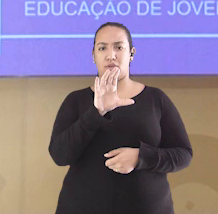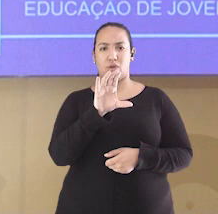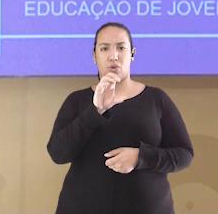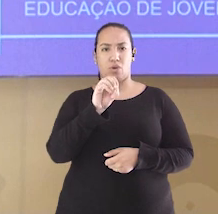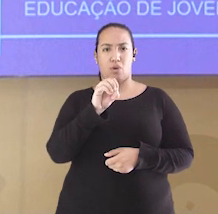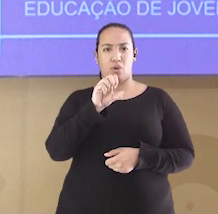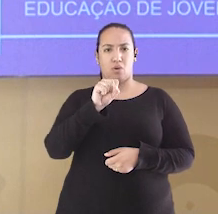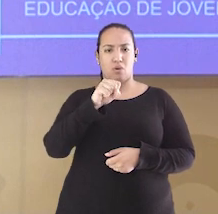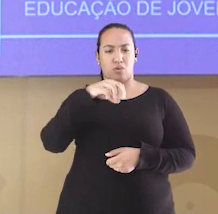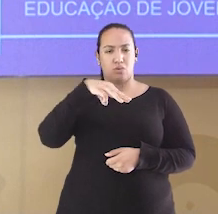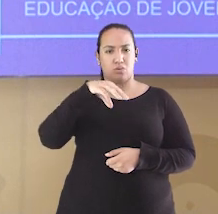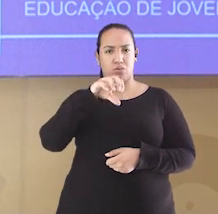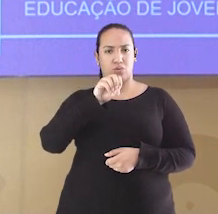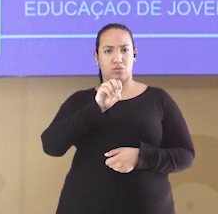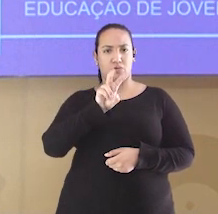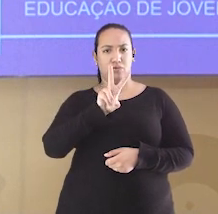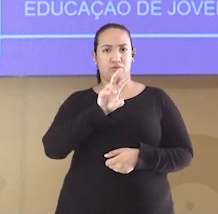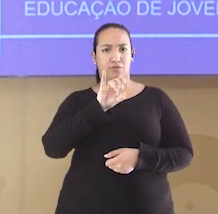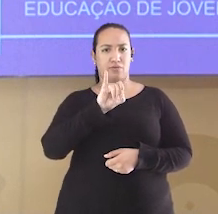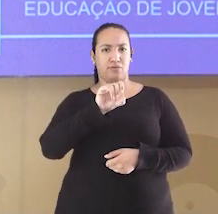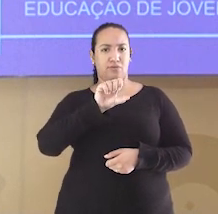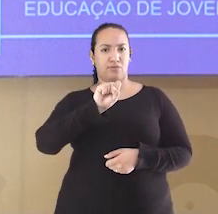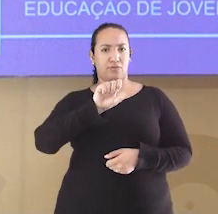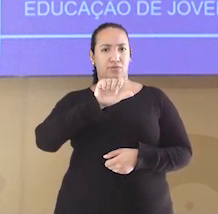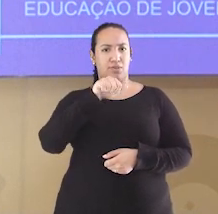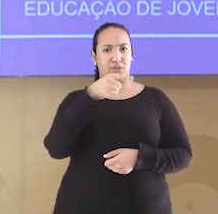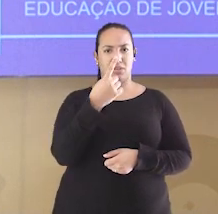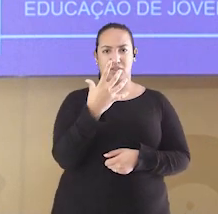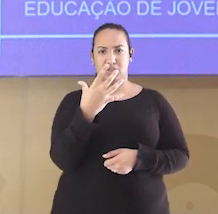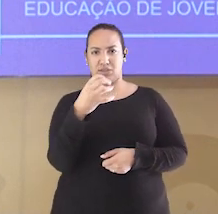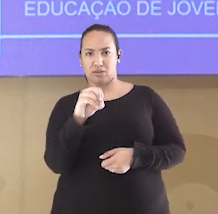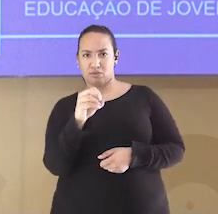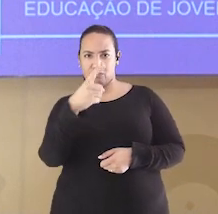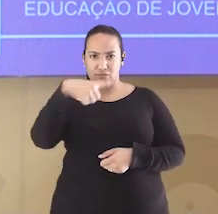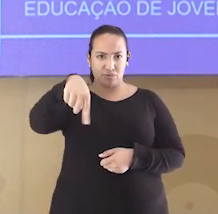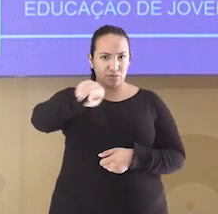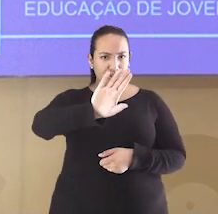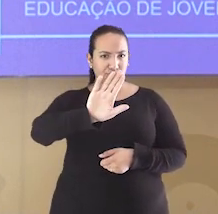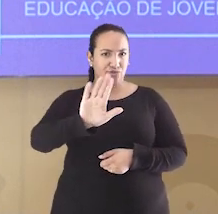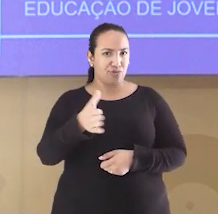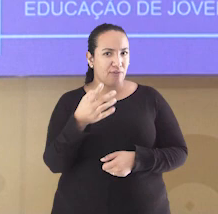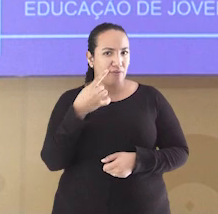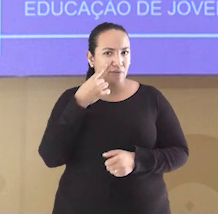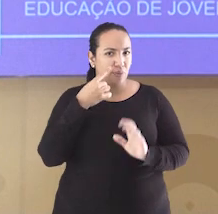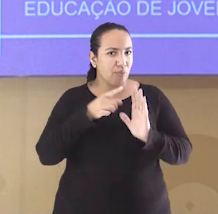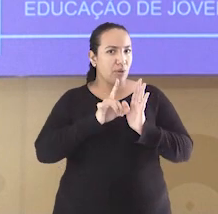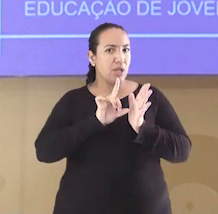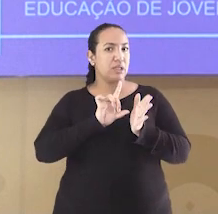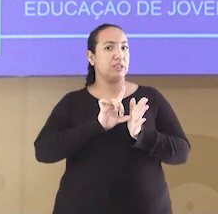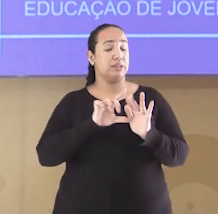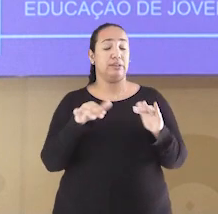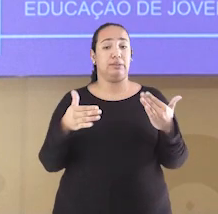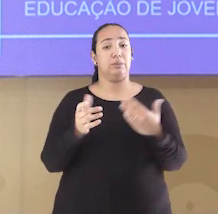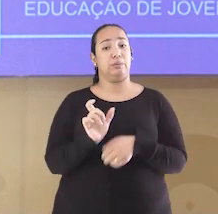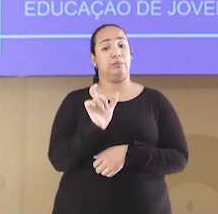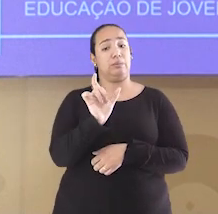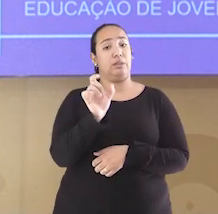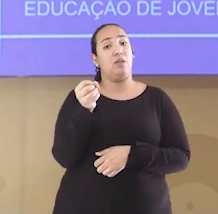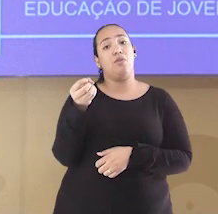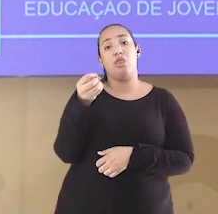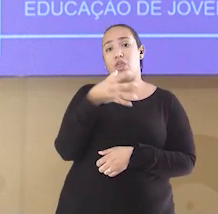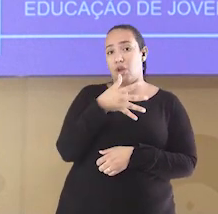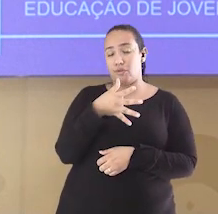você já tinha ouvido ela? Uma palavra nova aí para o seu vocabulário. Pois bem, nós já